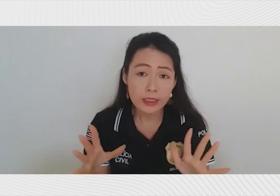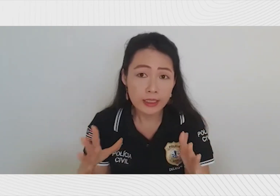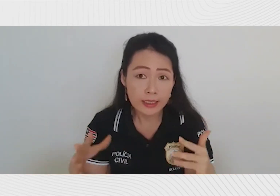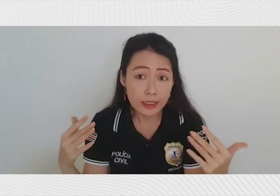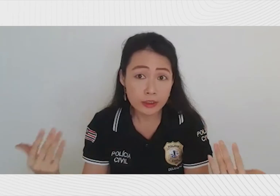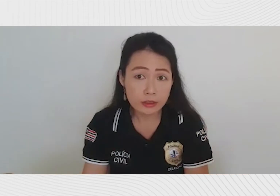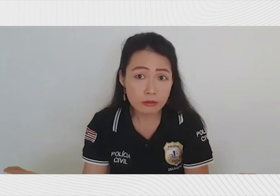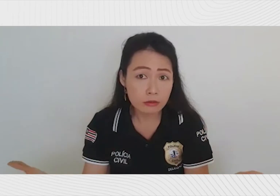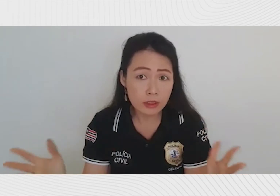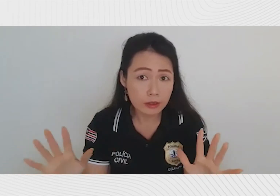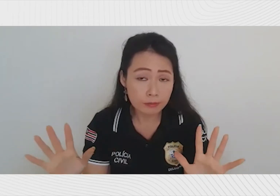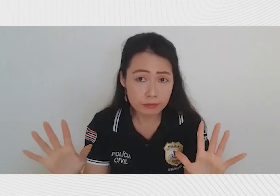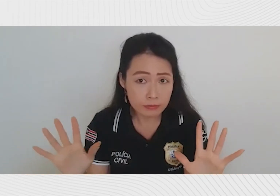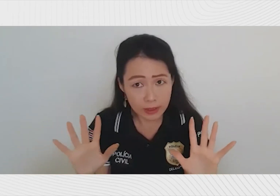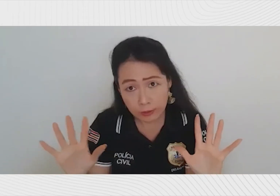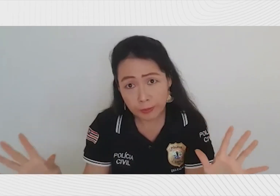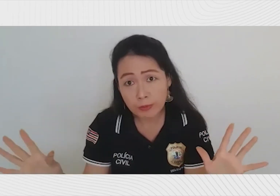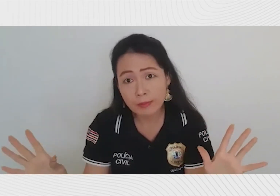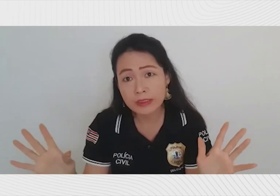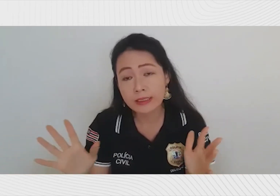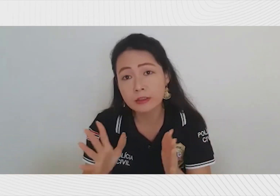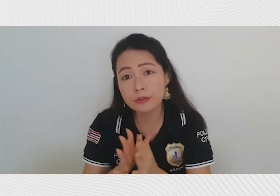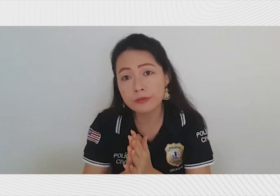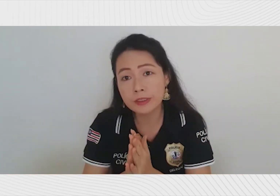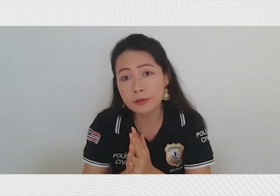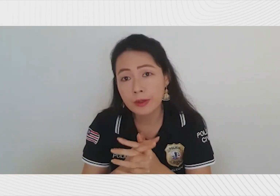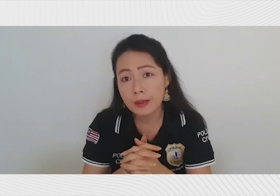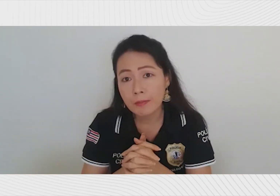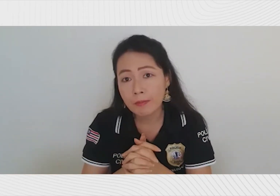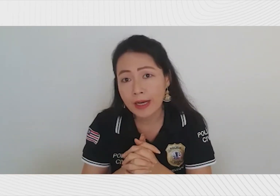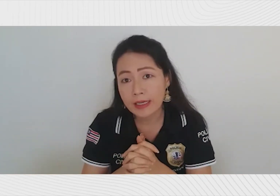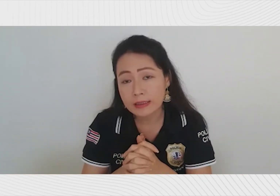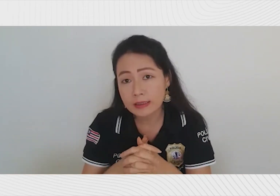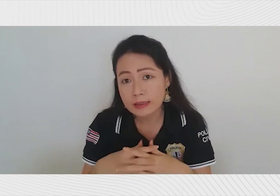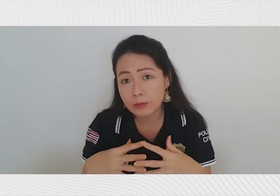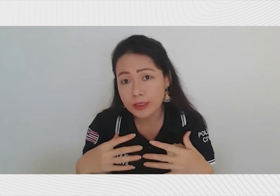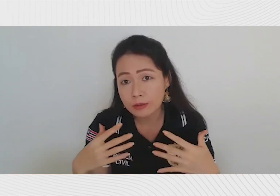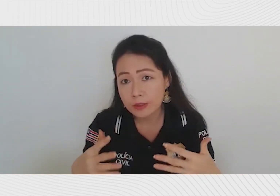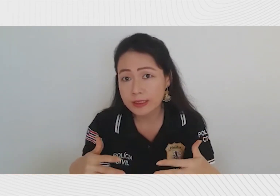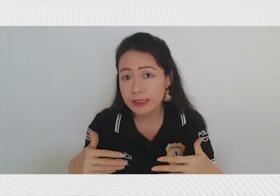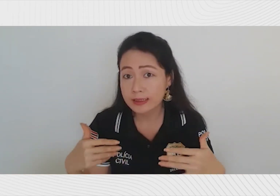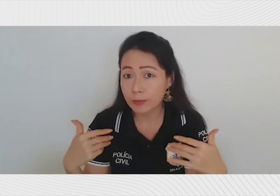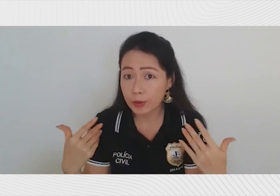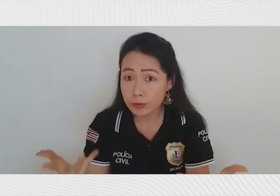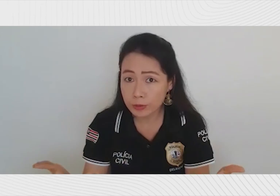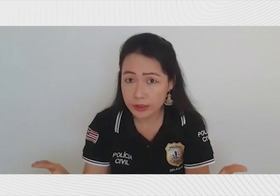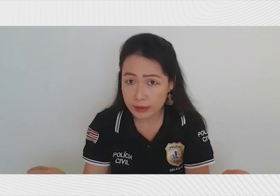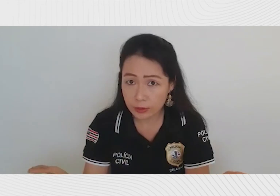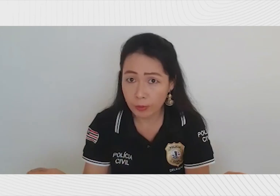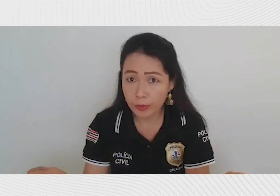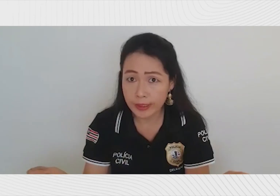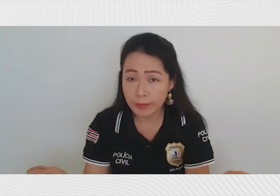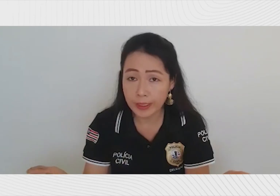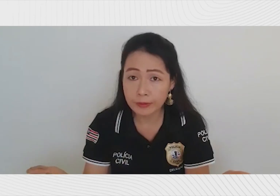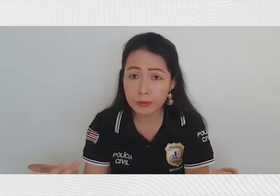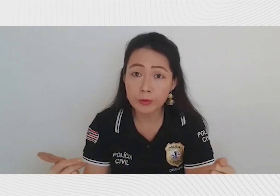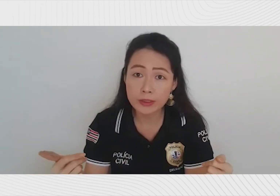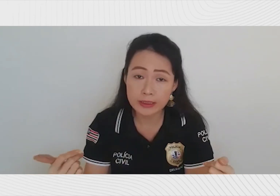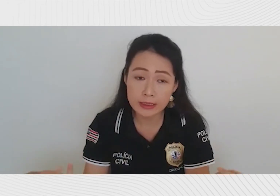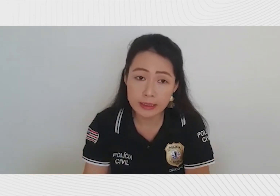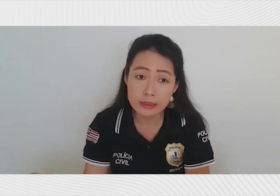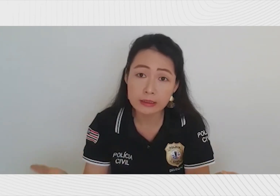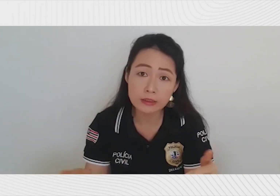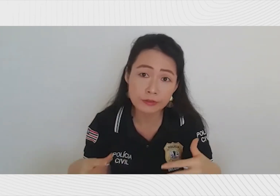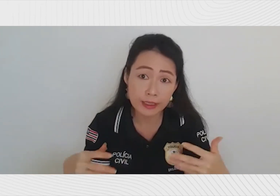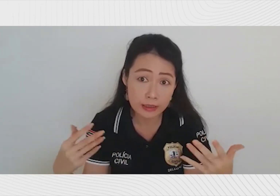abusador e acreditando que o problema está resolvido. Mas esses abusadores eles reproduzem esse comportamento com